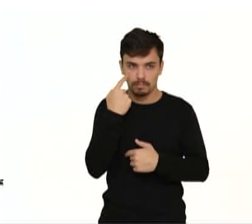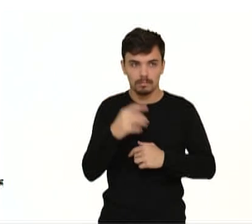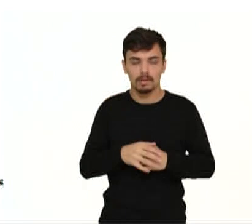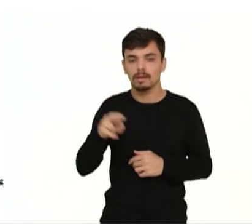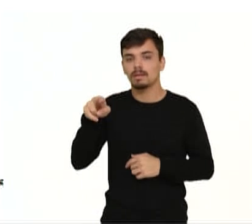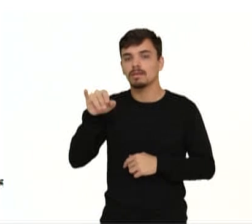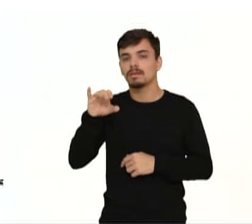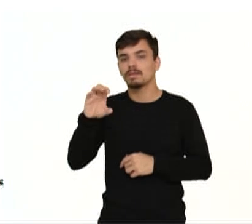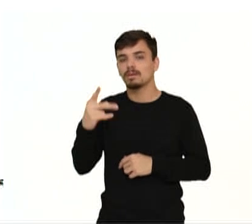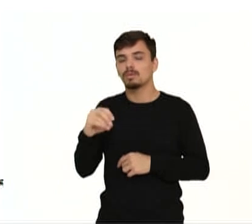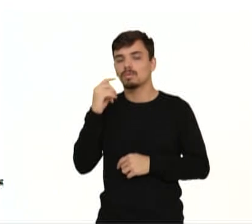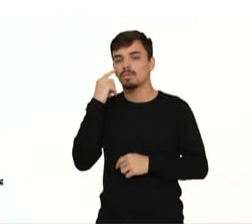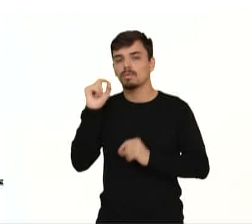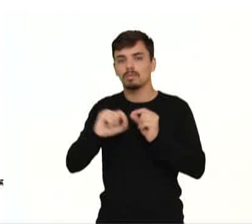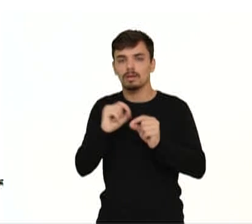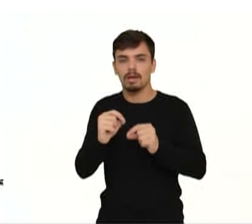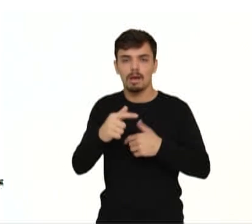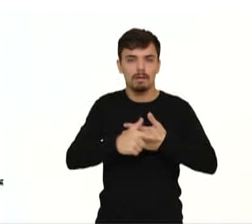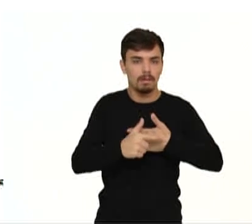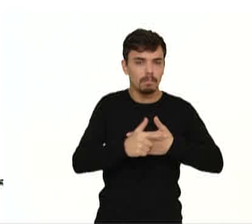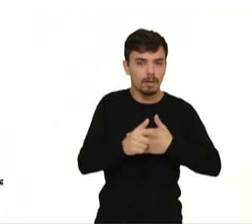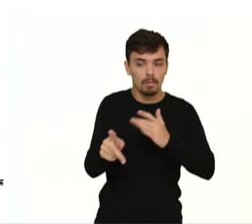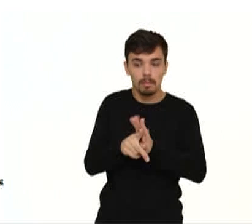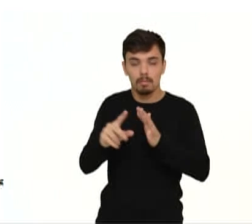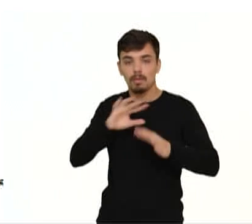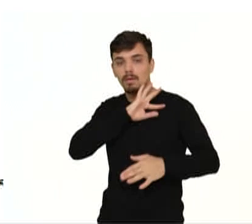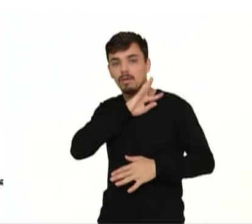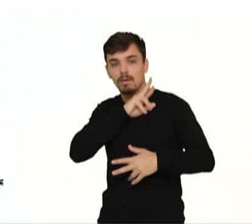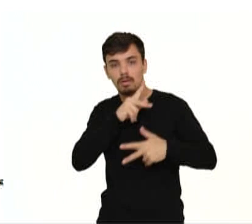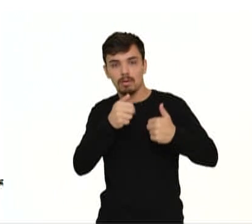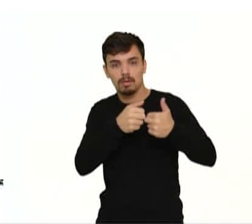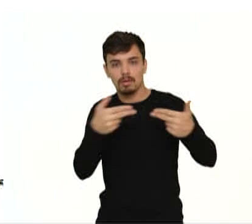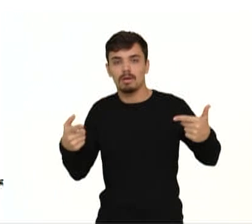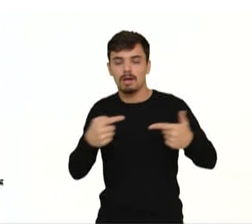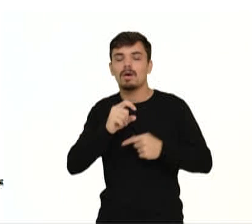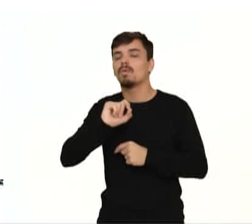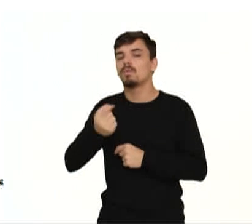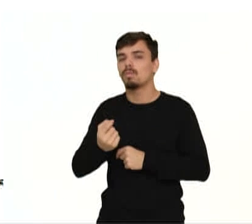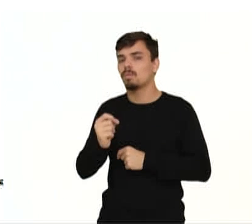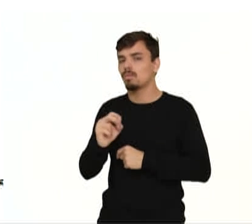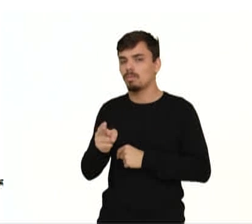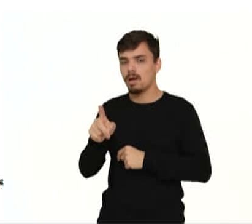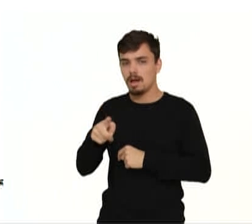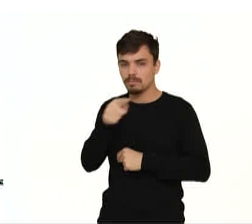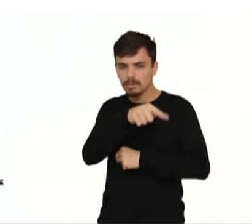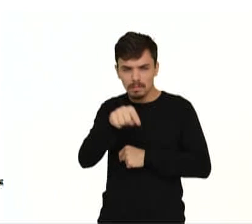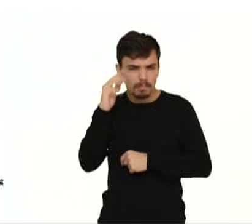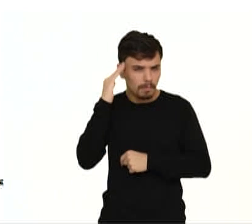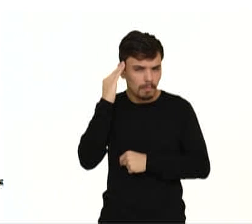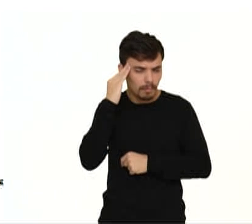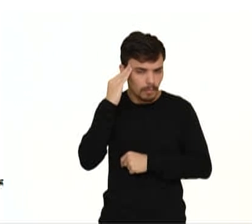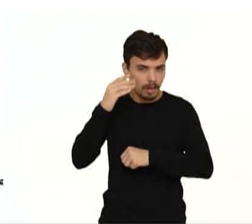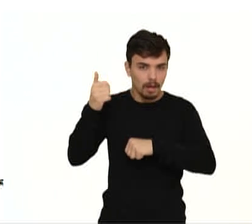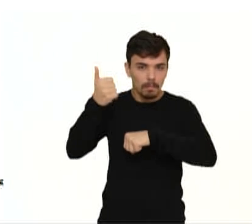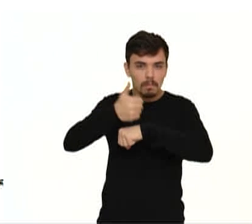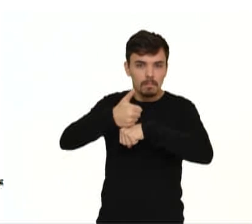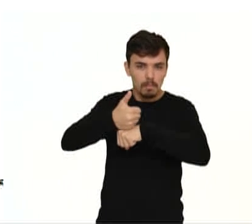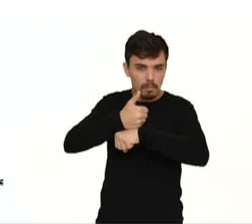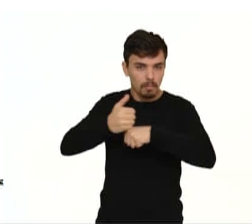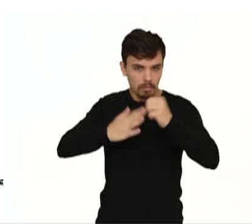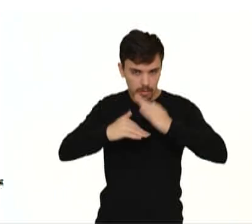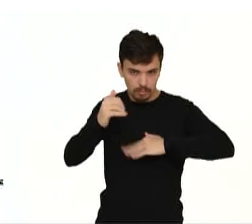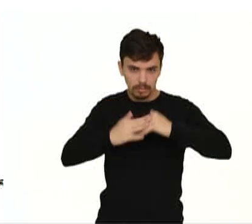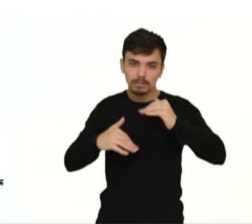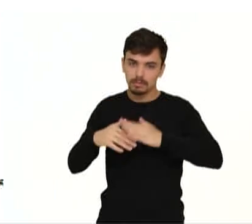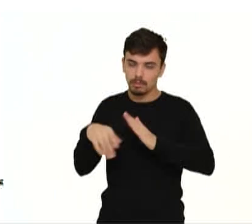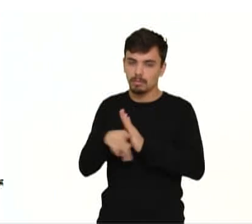função desempenhada pelo indivíduo, que muitas vezes você aprendeu como a profissão do organismo. Por quê? Porque é tudo que ele faz, o modo de vida